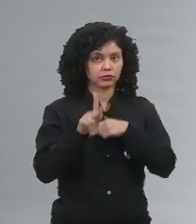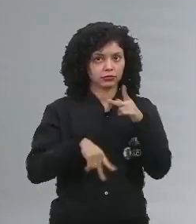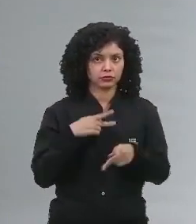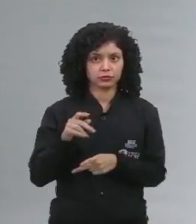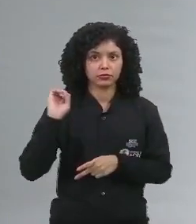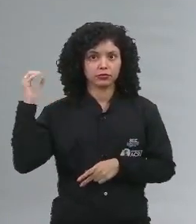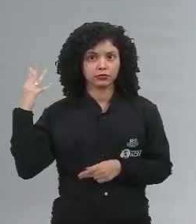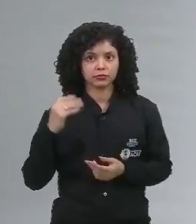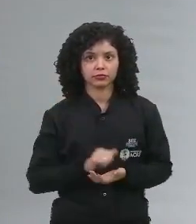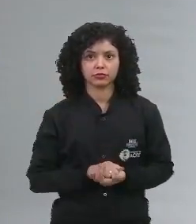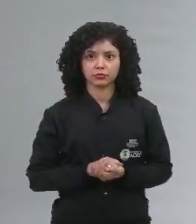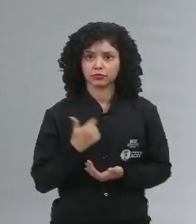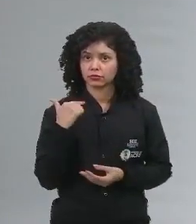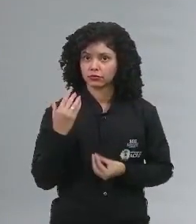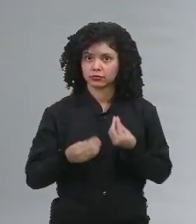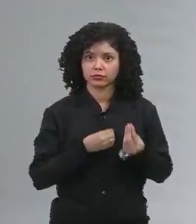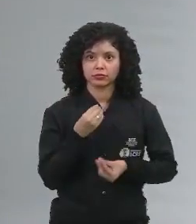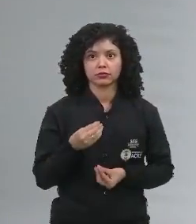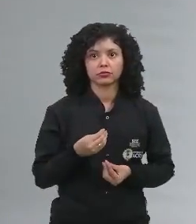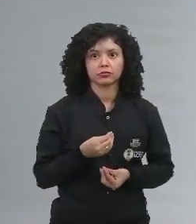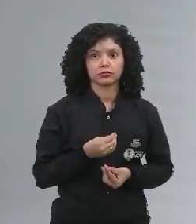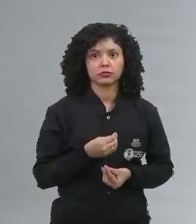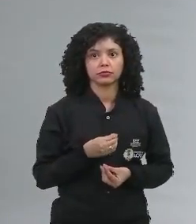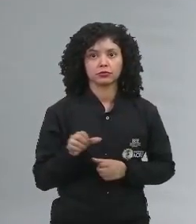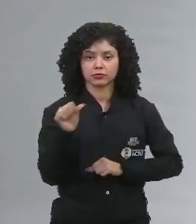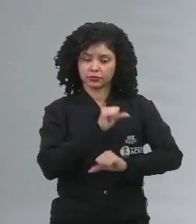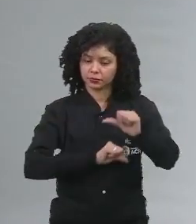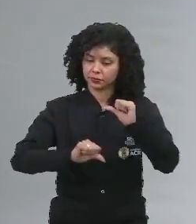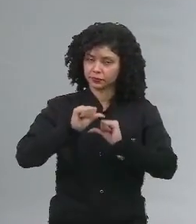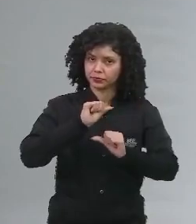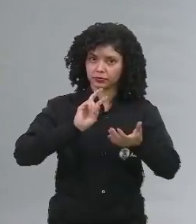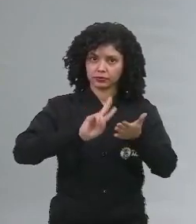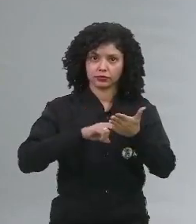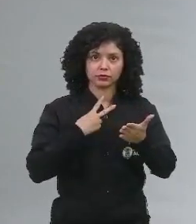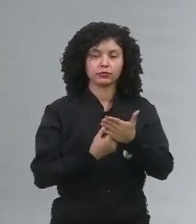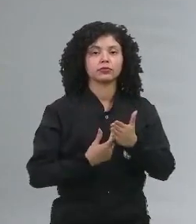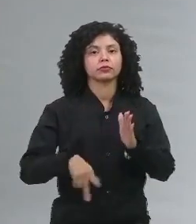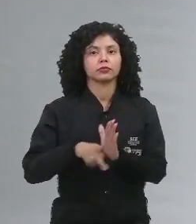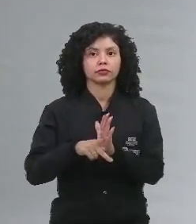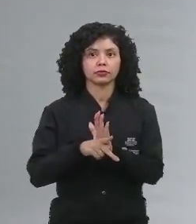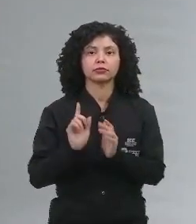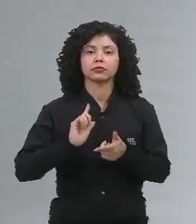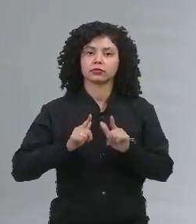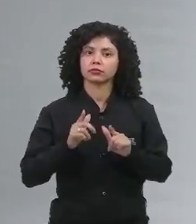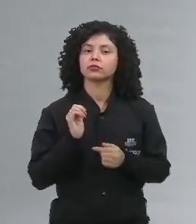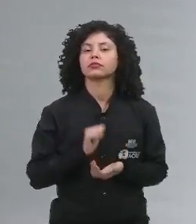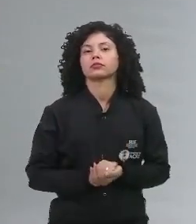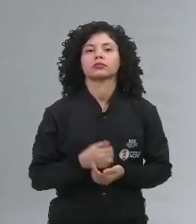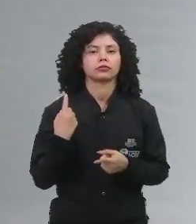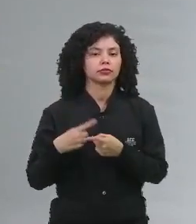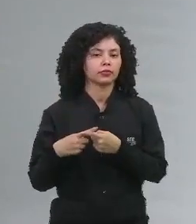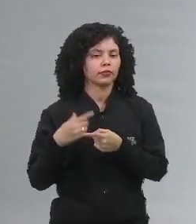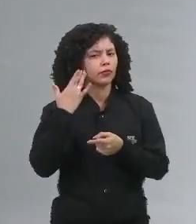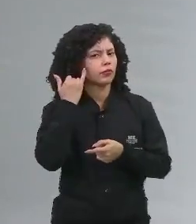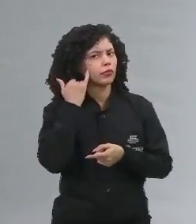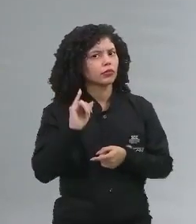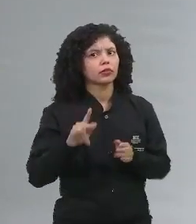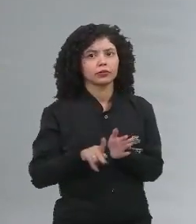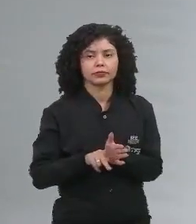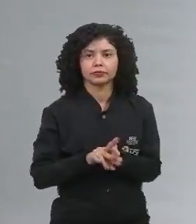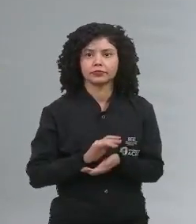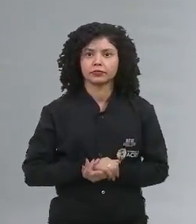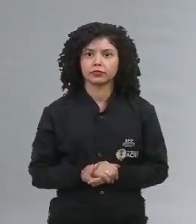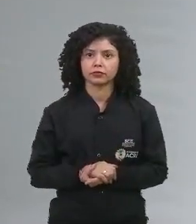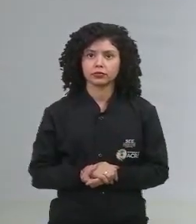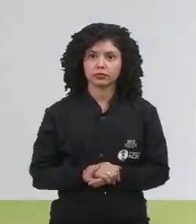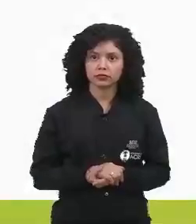que aconteceria? Não daria para nós transcrevermos ao pé da letra, porque nós teríamos que entender a ideia central daquela gíria.